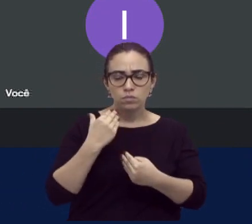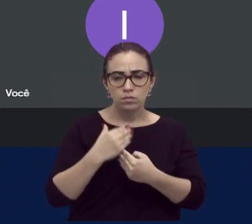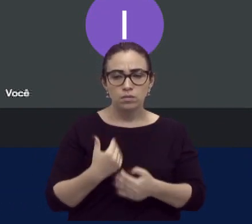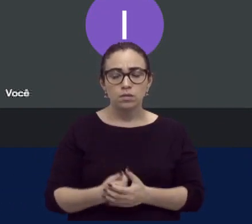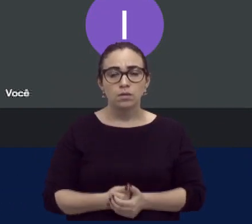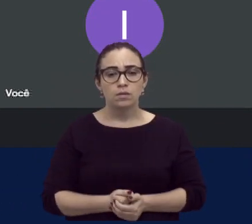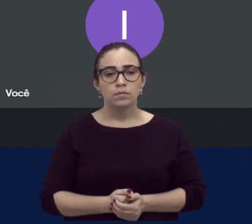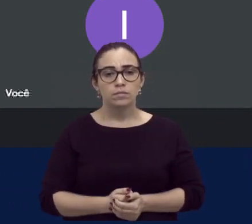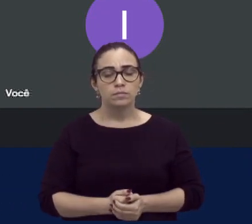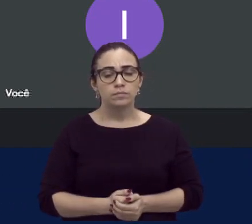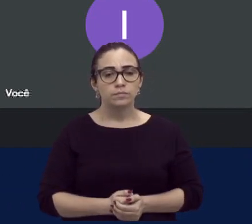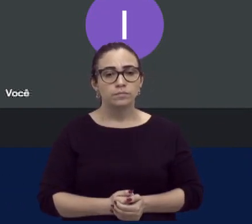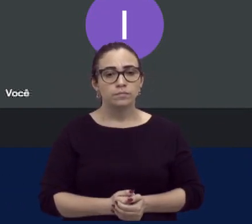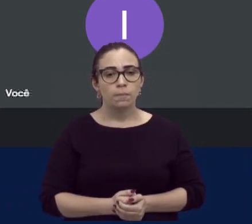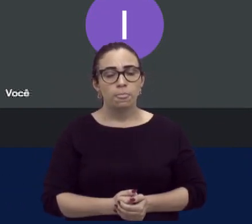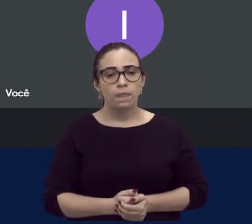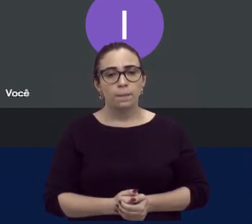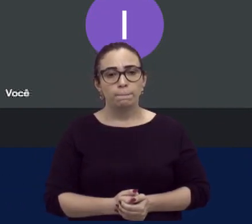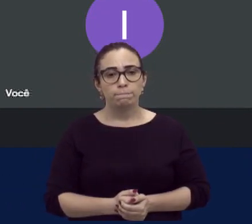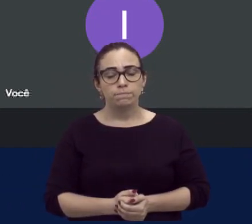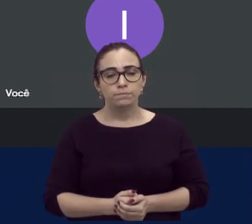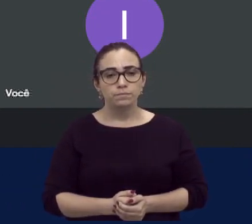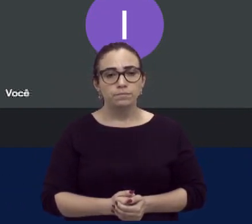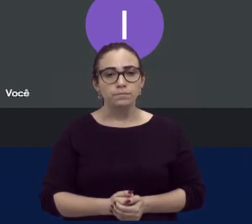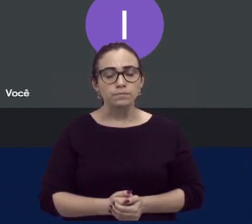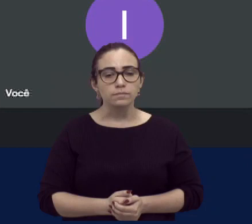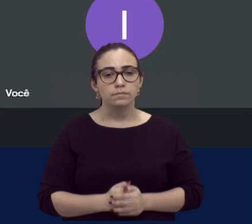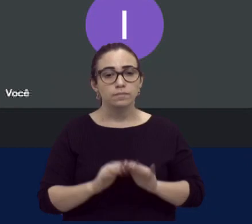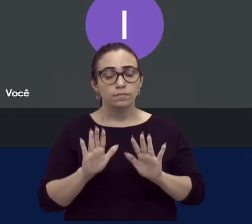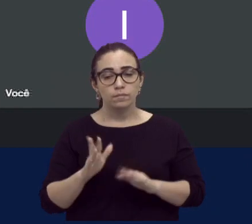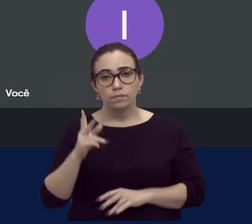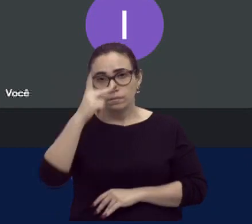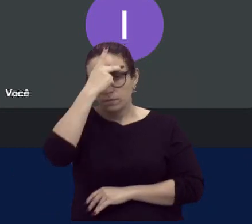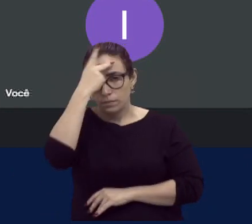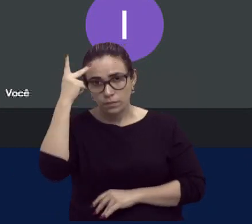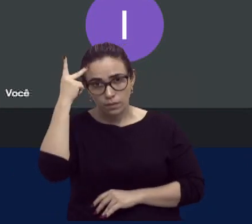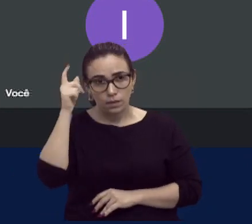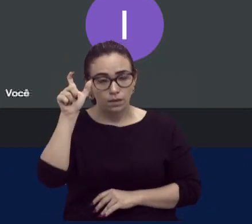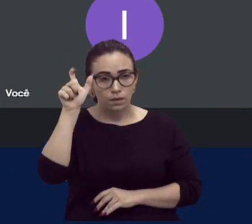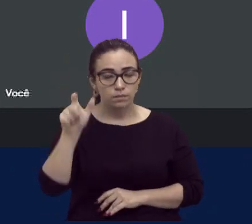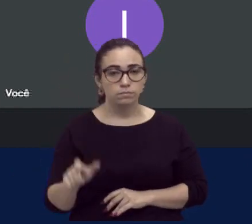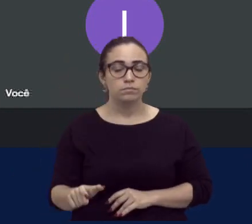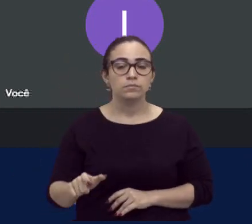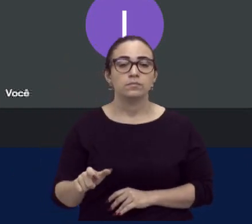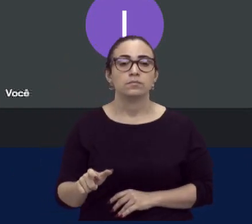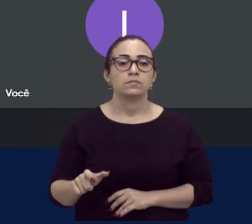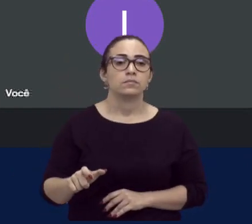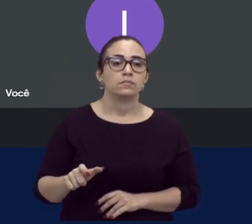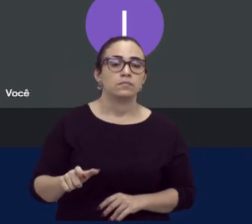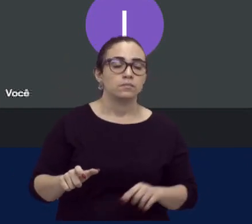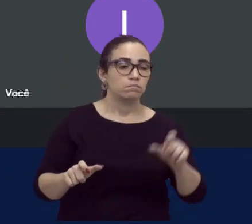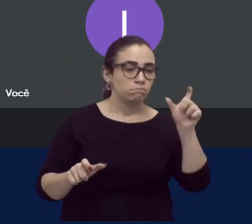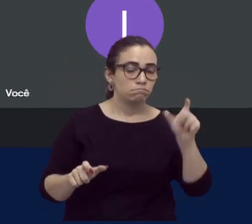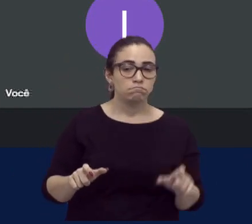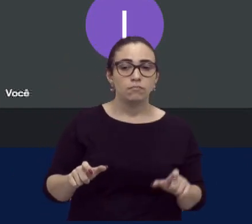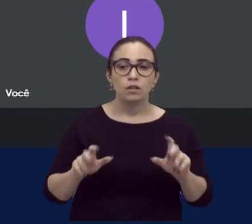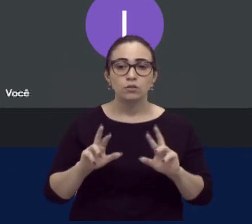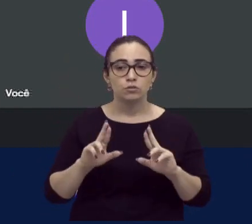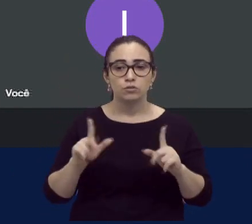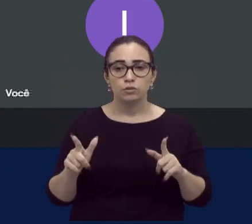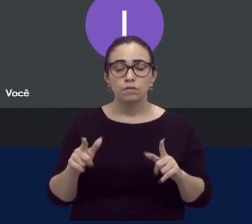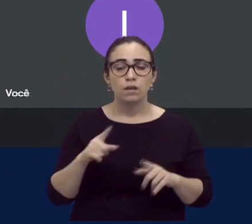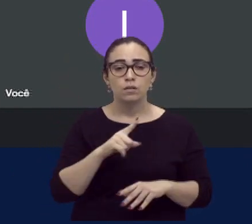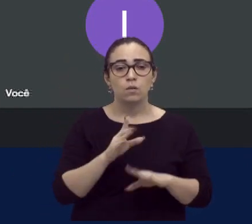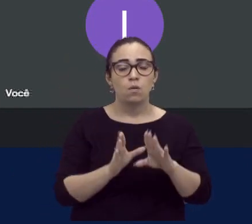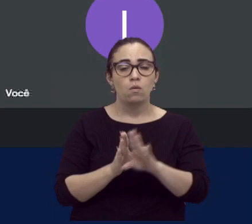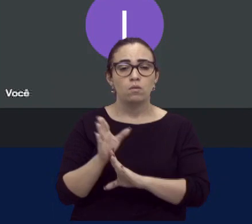deve entender sempre o fato de que, sendo uma pessoa única e você é uma pessoa única, muitas vezes você vai dar o conselho e a